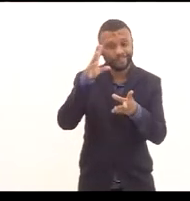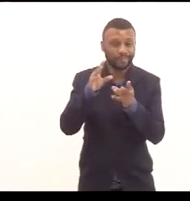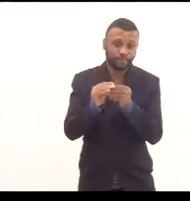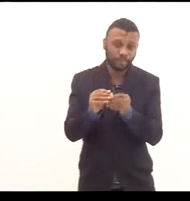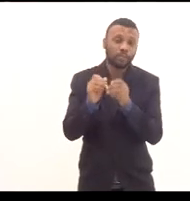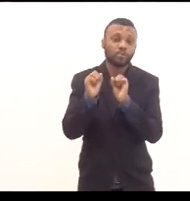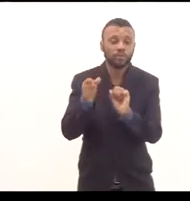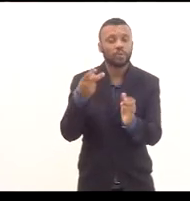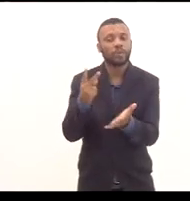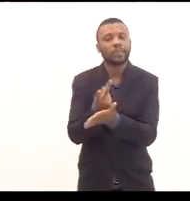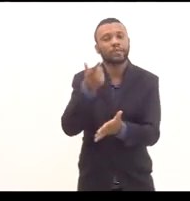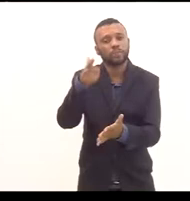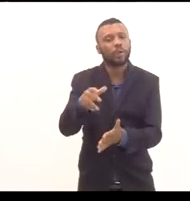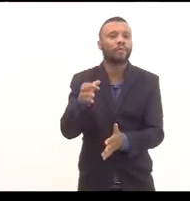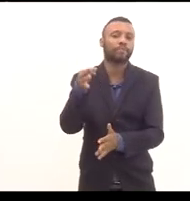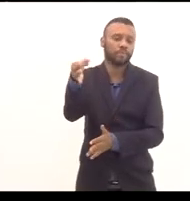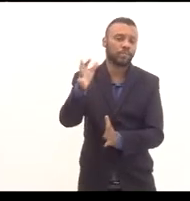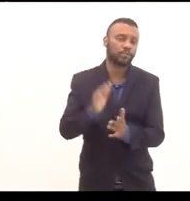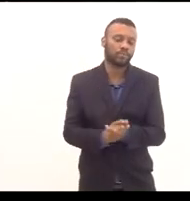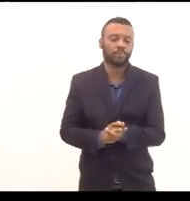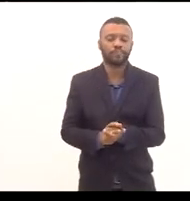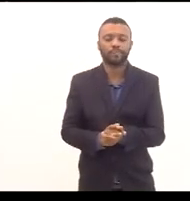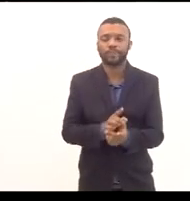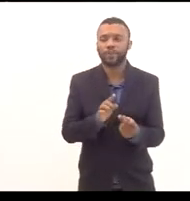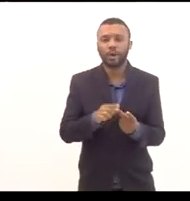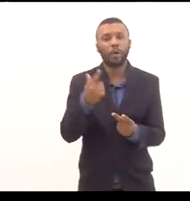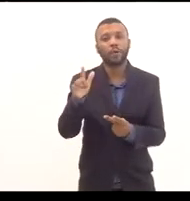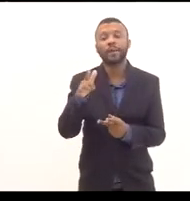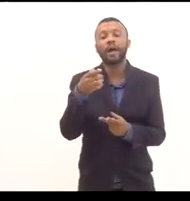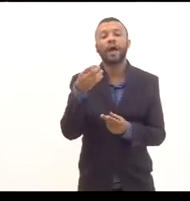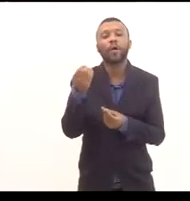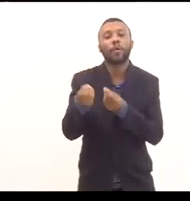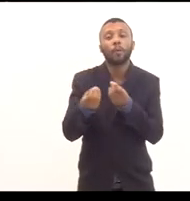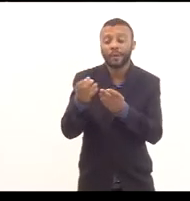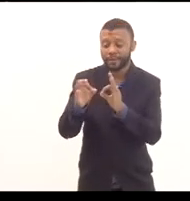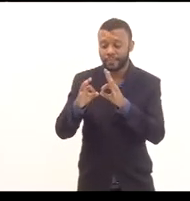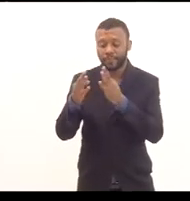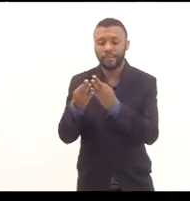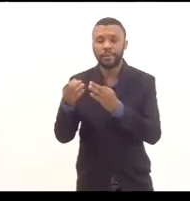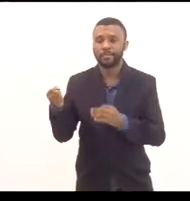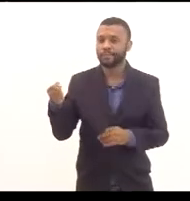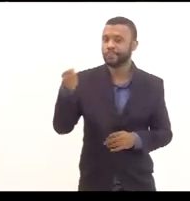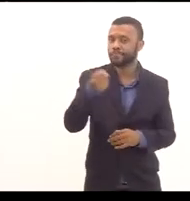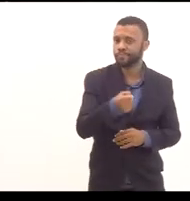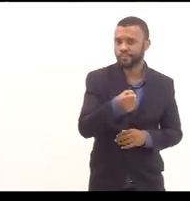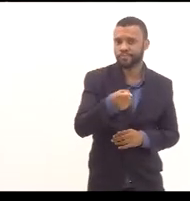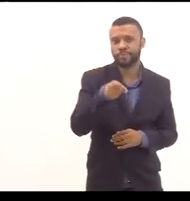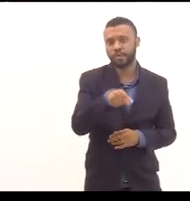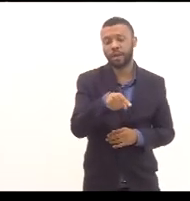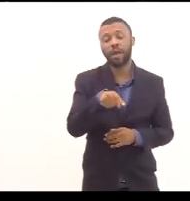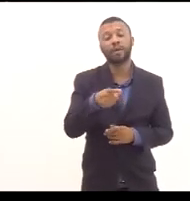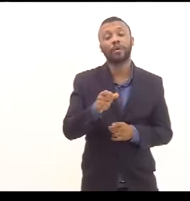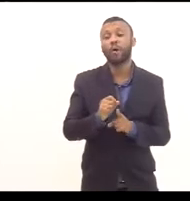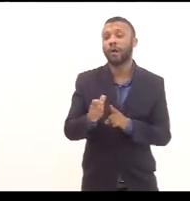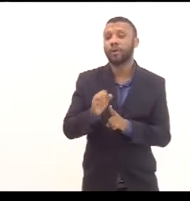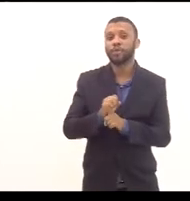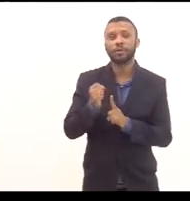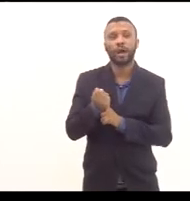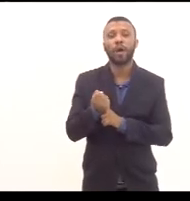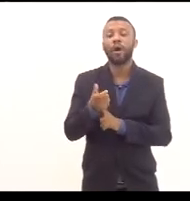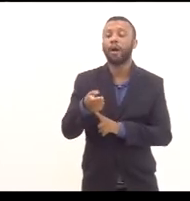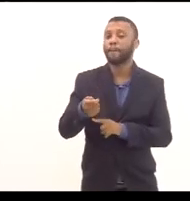fora também outra preocupação é re locação definitiva dessas famílias Porque o aluguel social é um benefício tempo bom